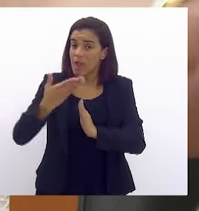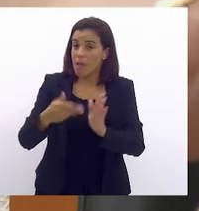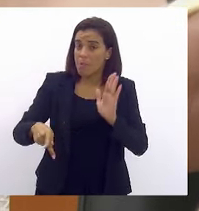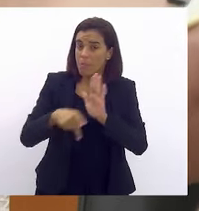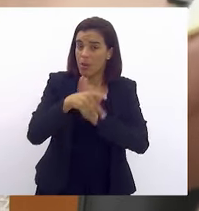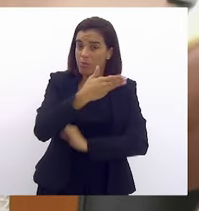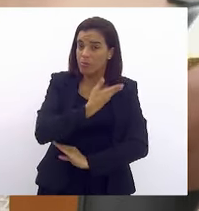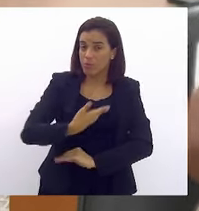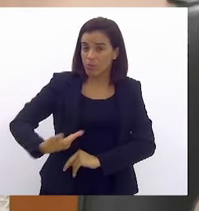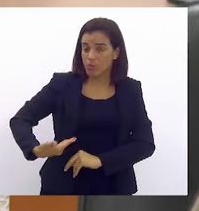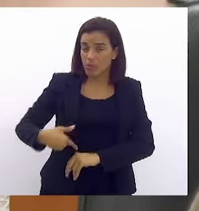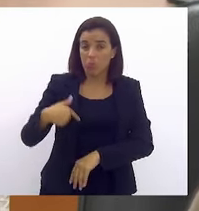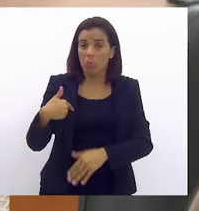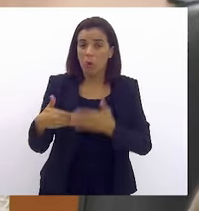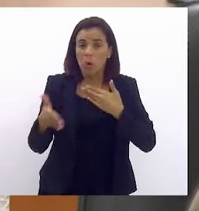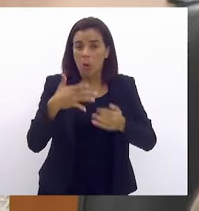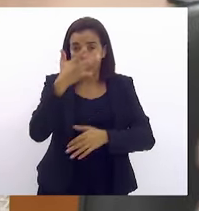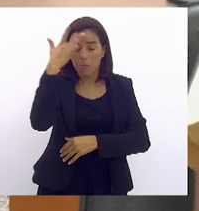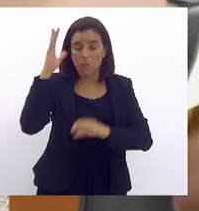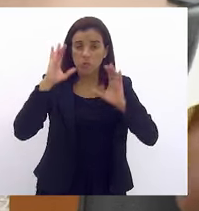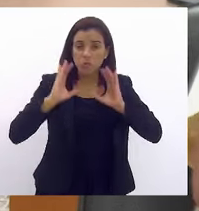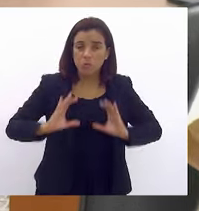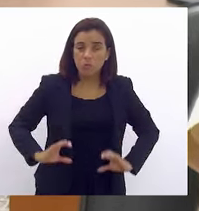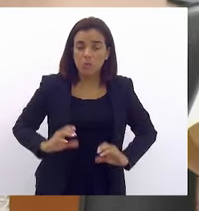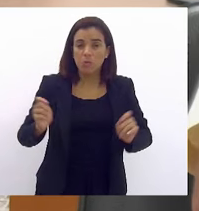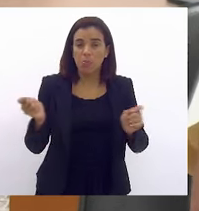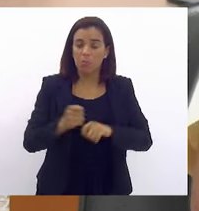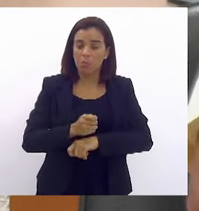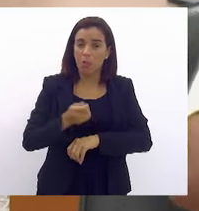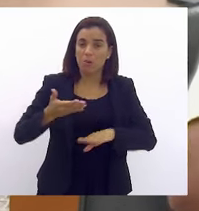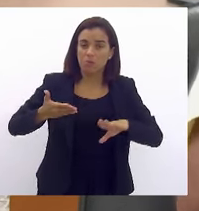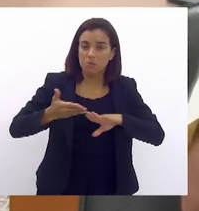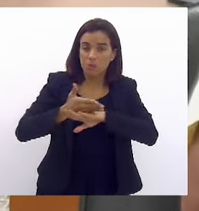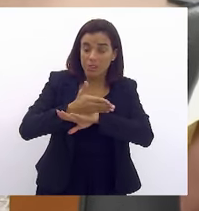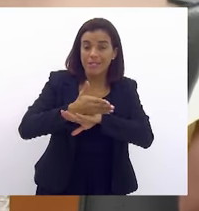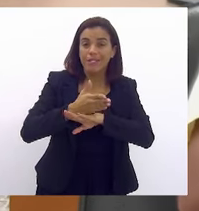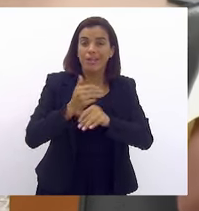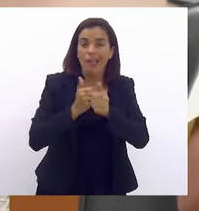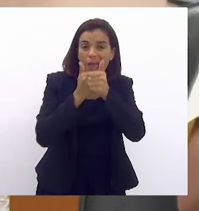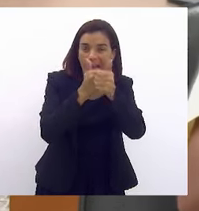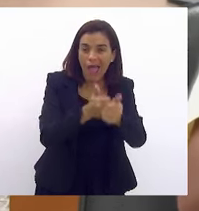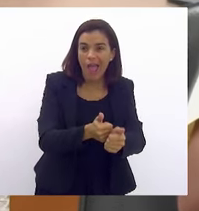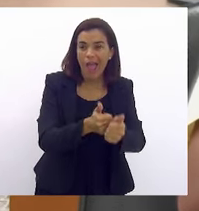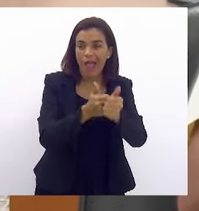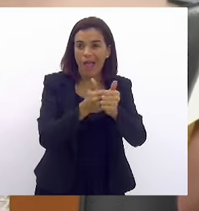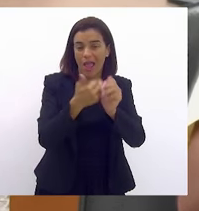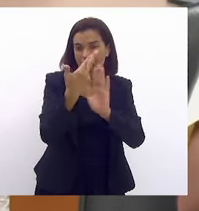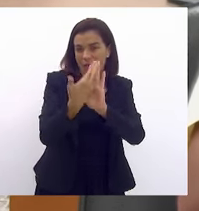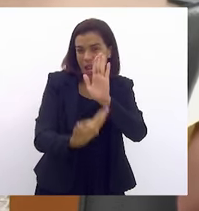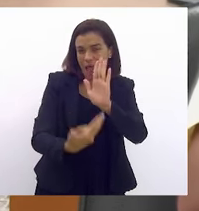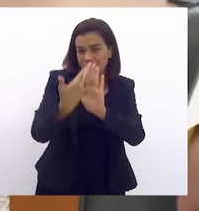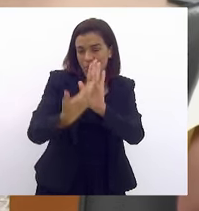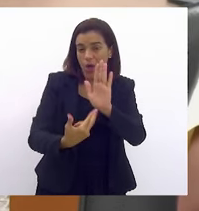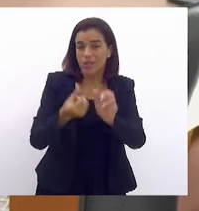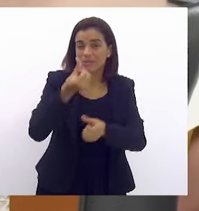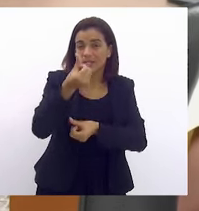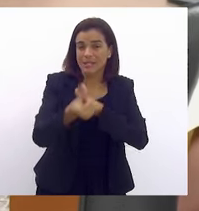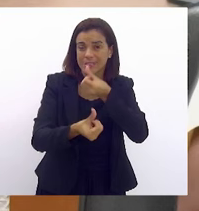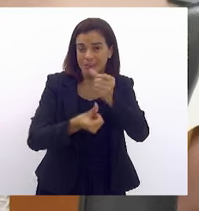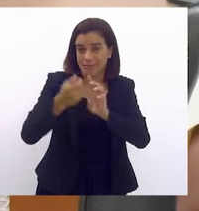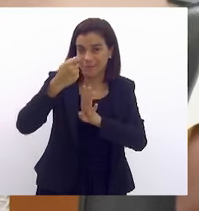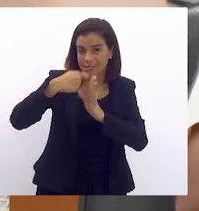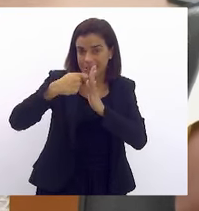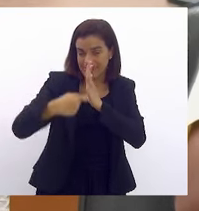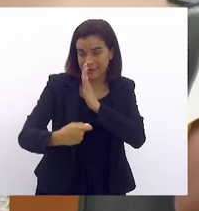então qualquer cidadão pode acessar o SEI e acompanhar esses relatórios semestrais